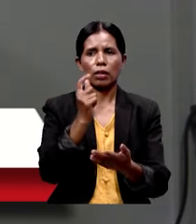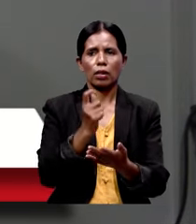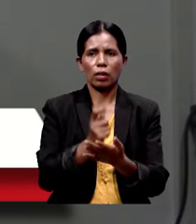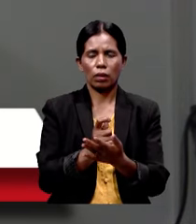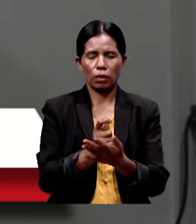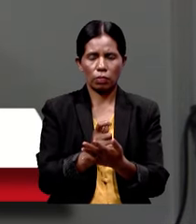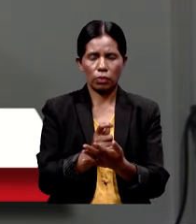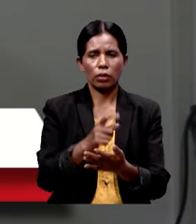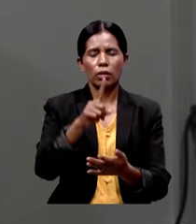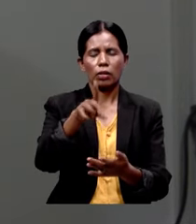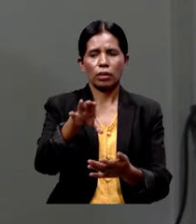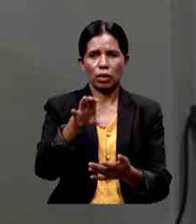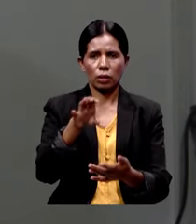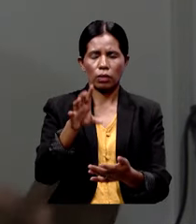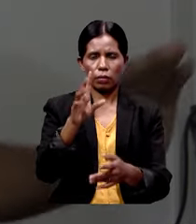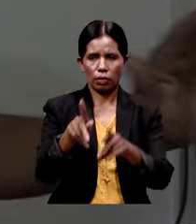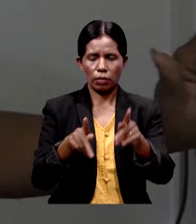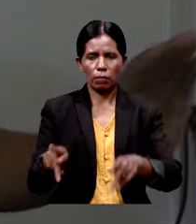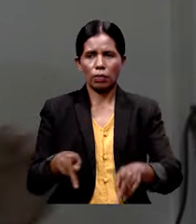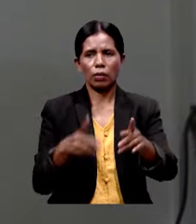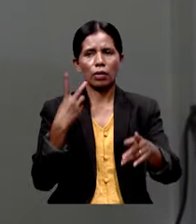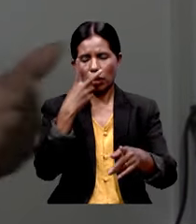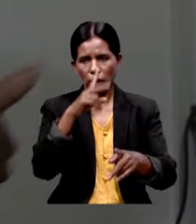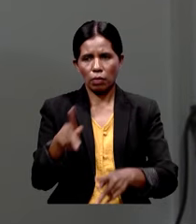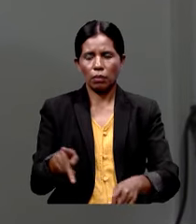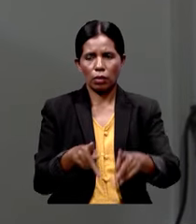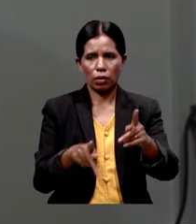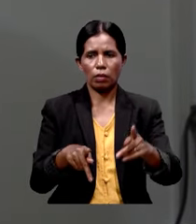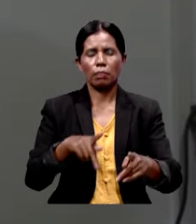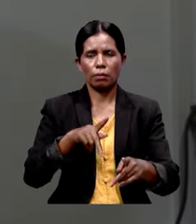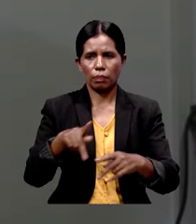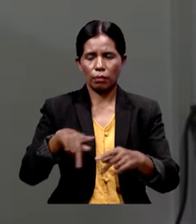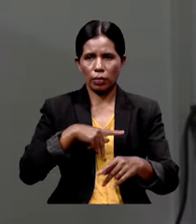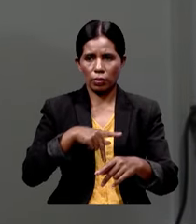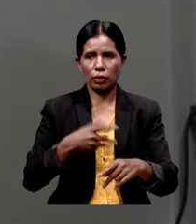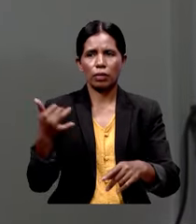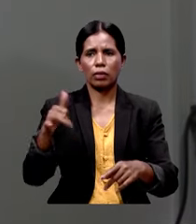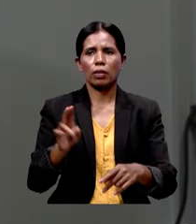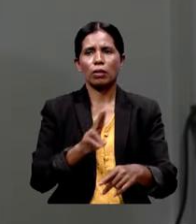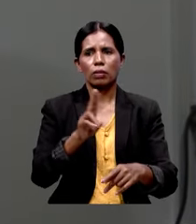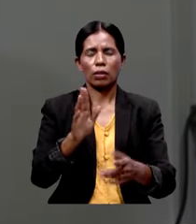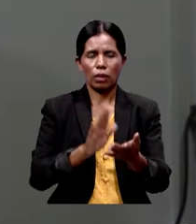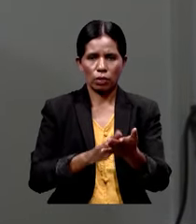1107 pessoas. Ba público, ita ta hare ba público, ta ma privado ser ne, ser halos estão ba escola.